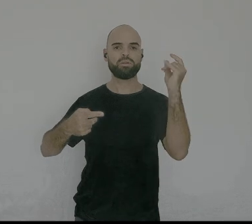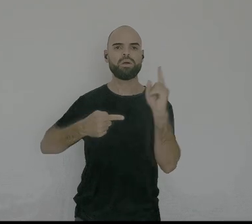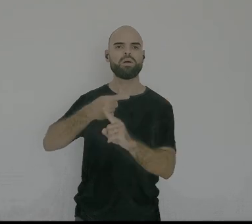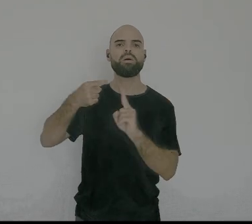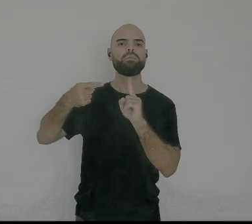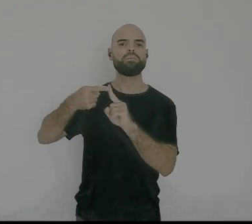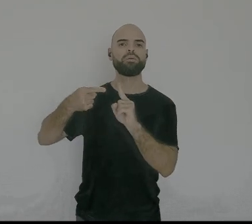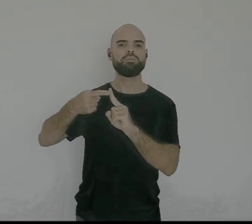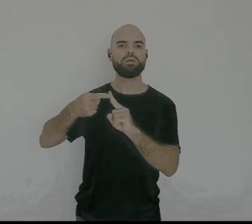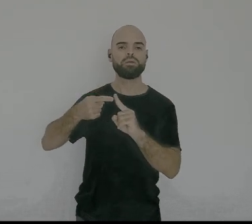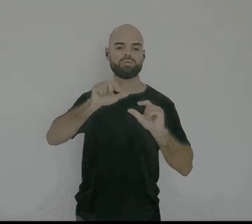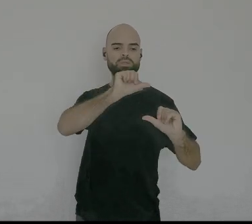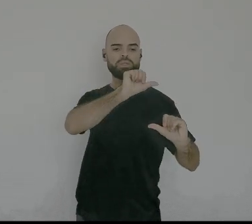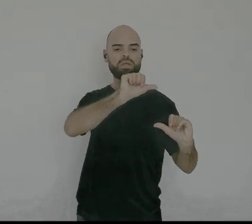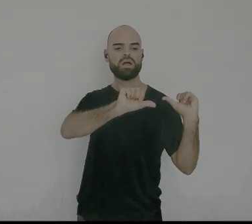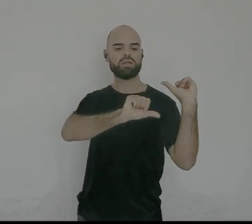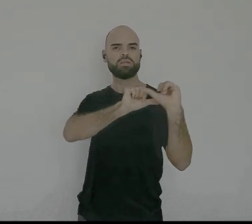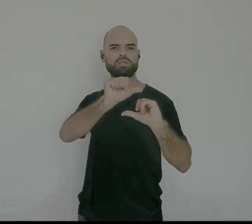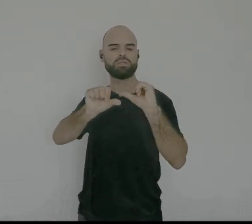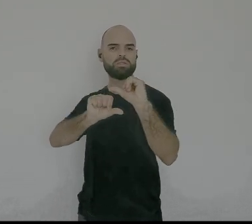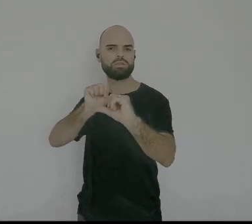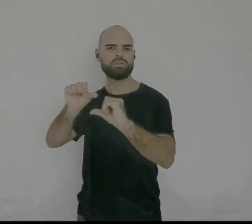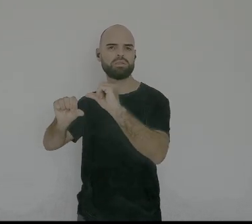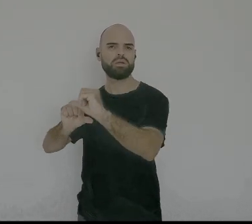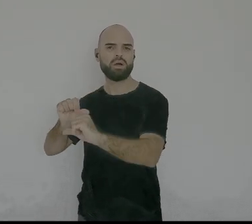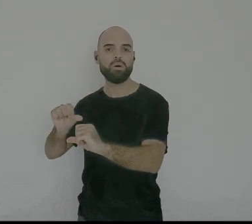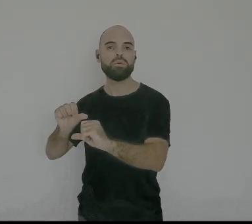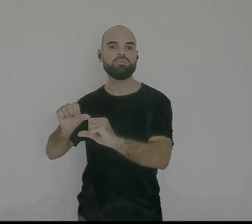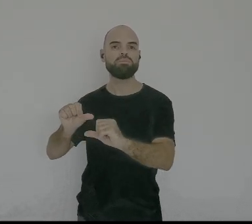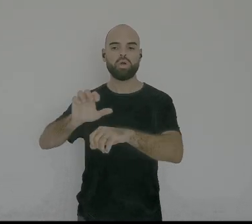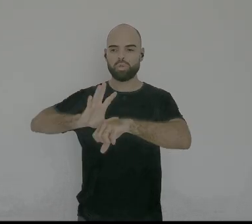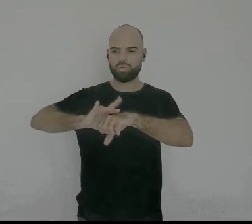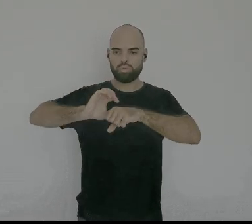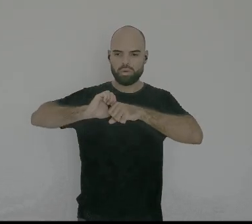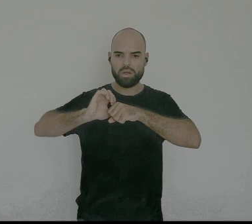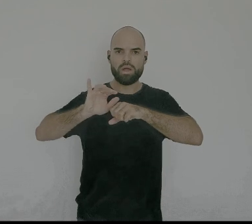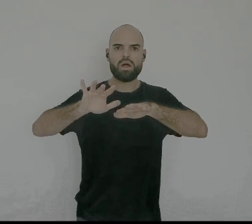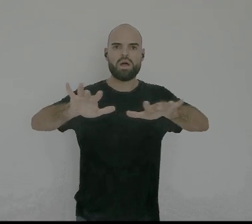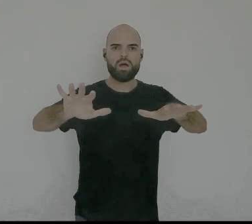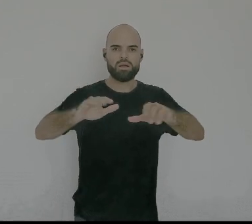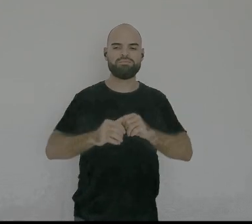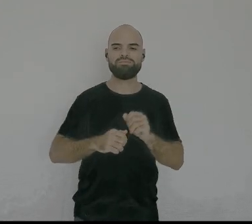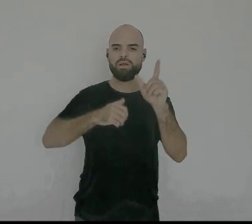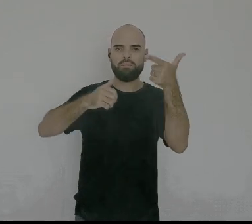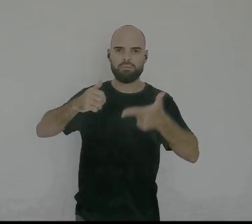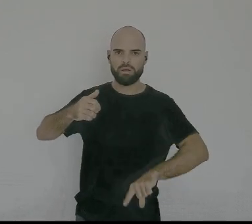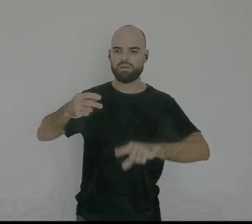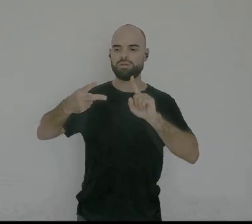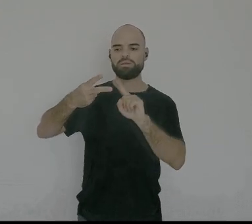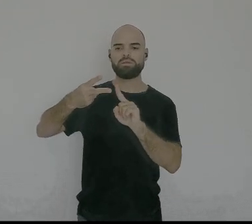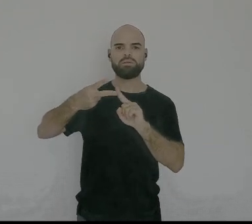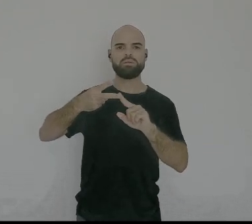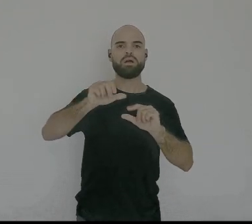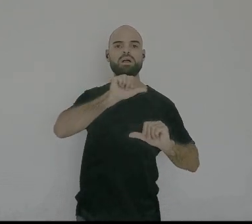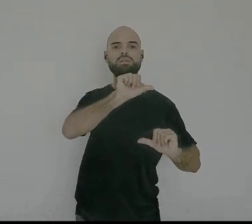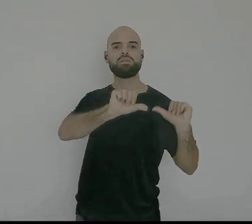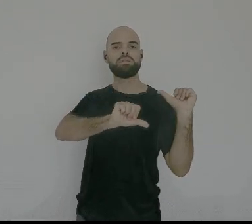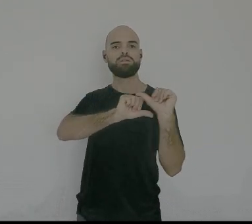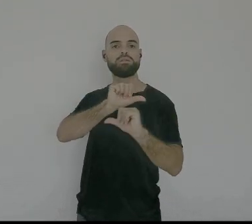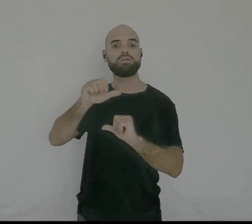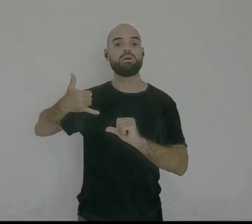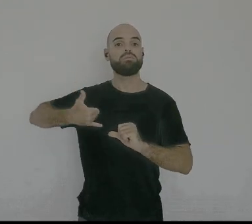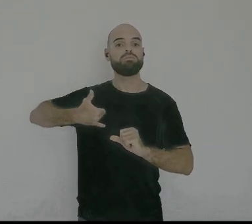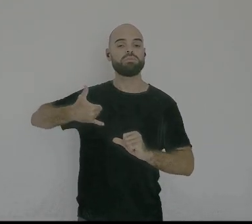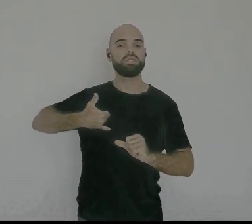nós consideramos duas transições fundamentais: a transição epidemiológica e a transição